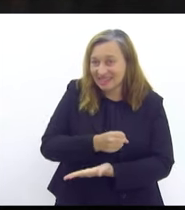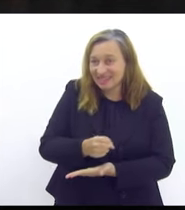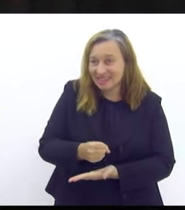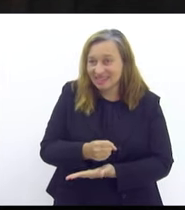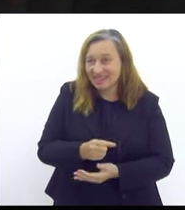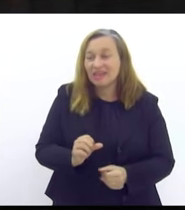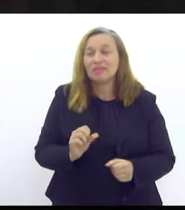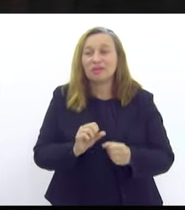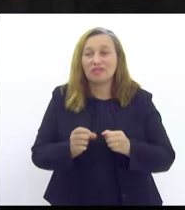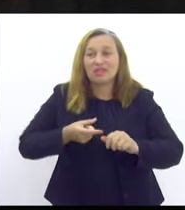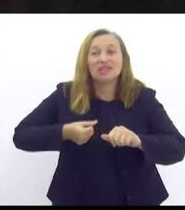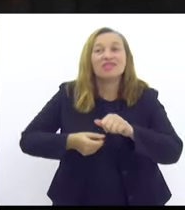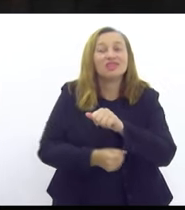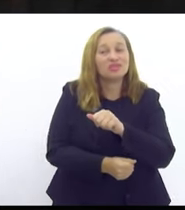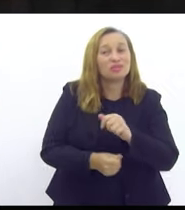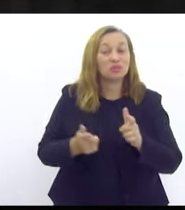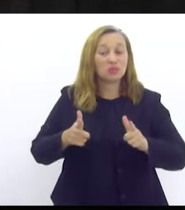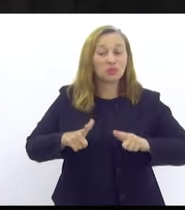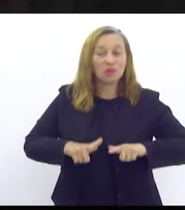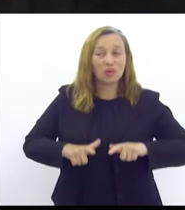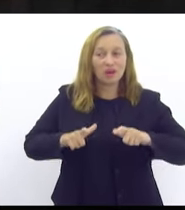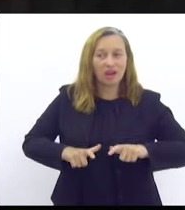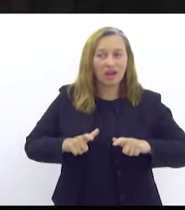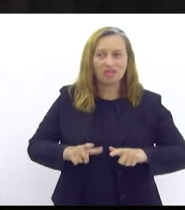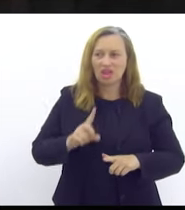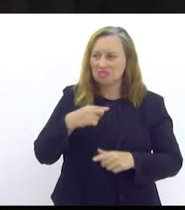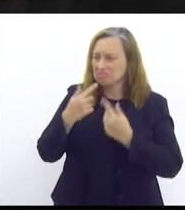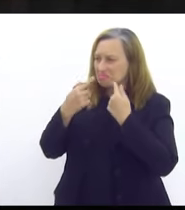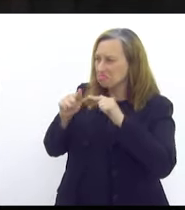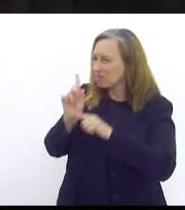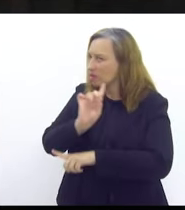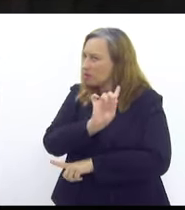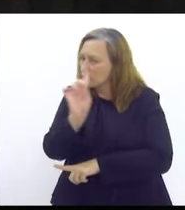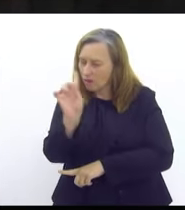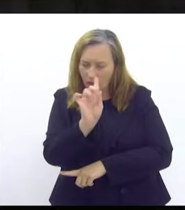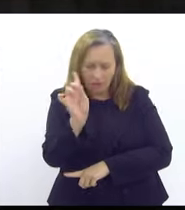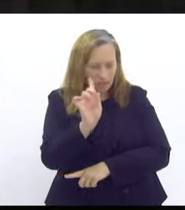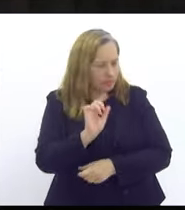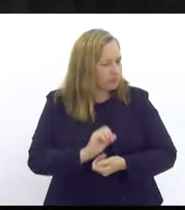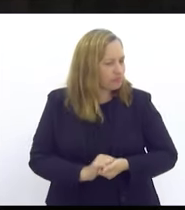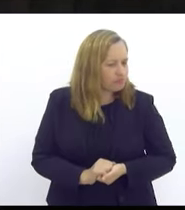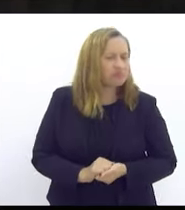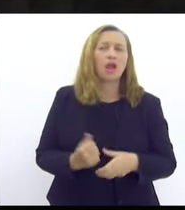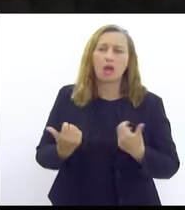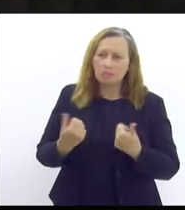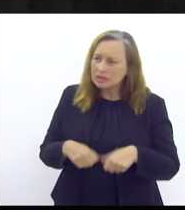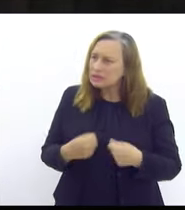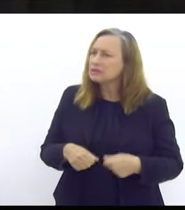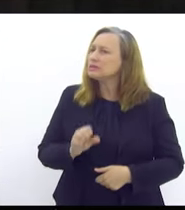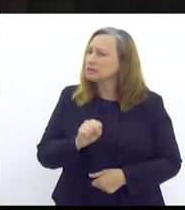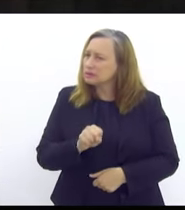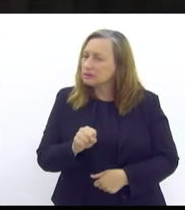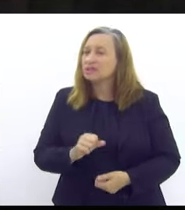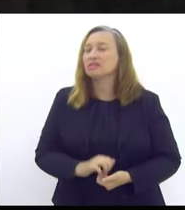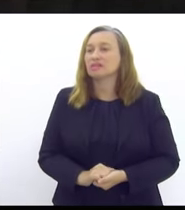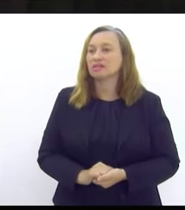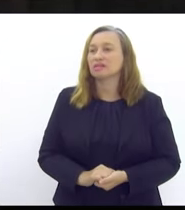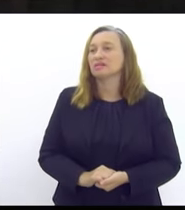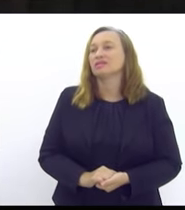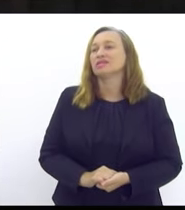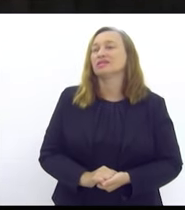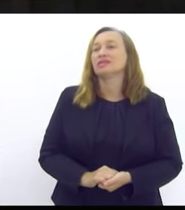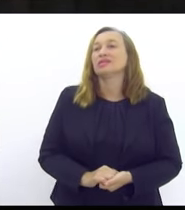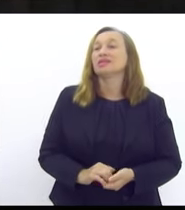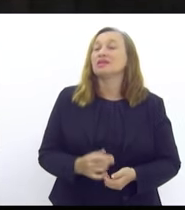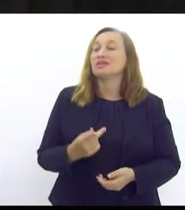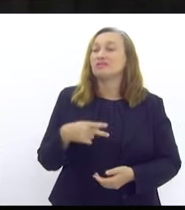fazer seus investimentos locais, não estou criticando de fazer, não, mas que precisam, que se dizem da